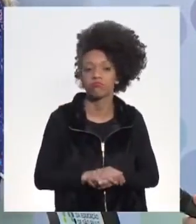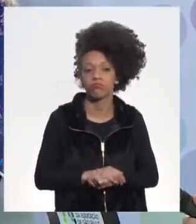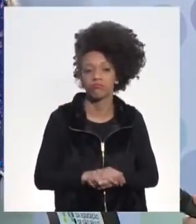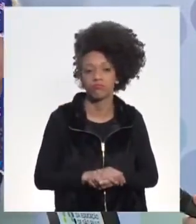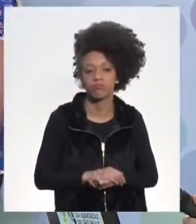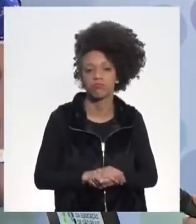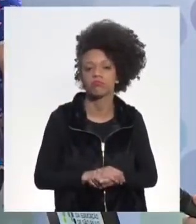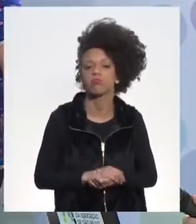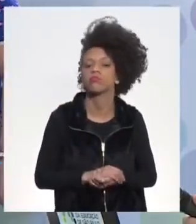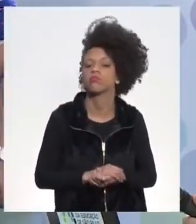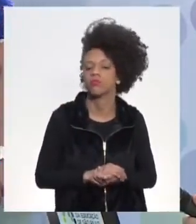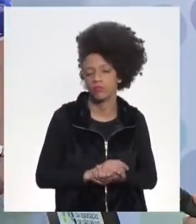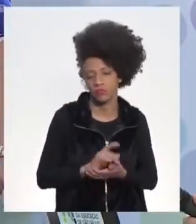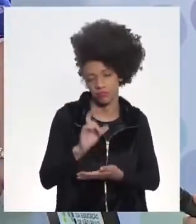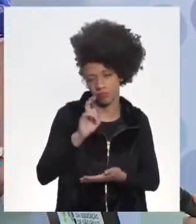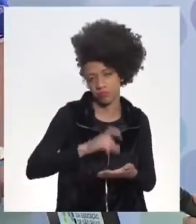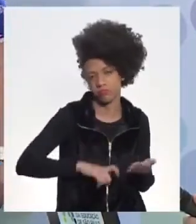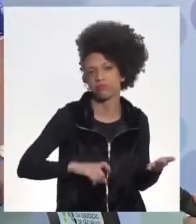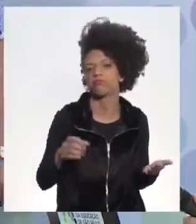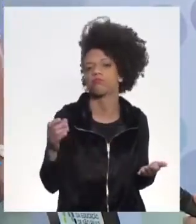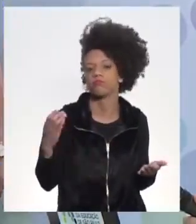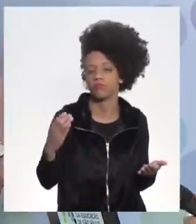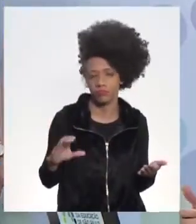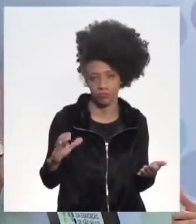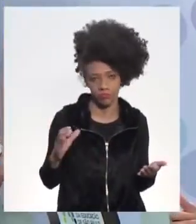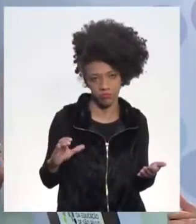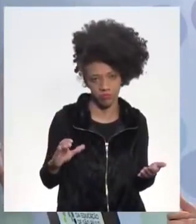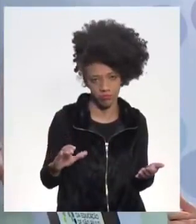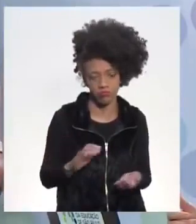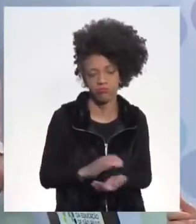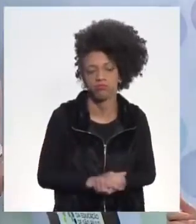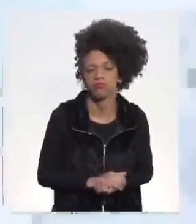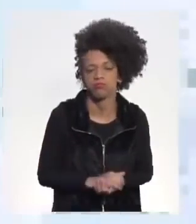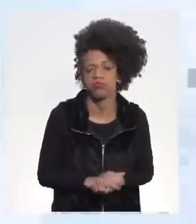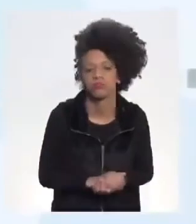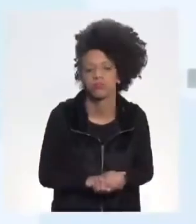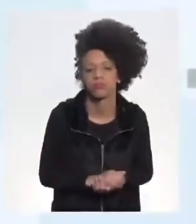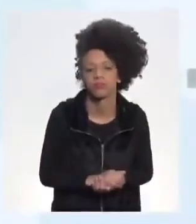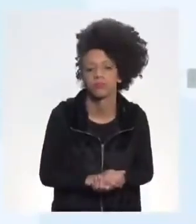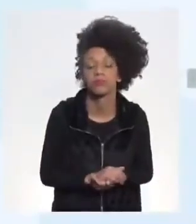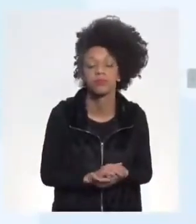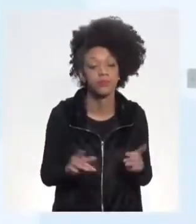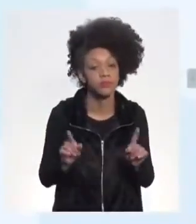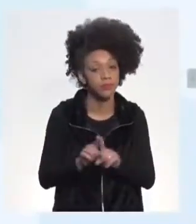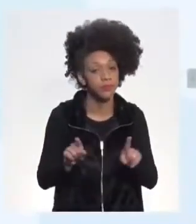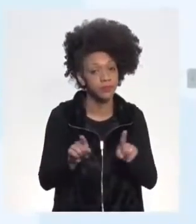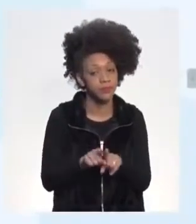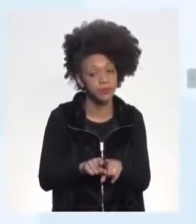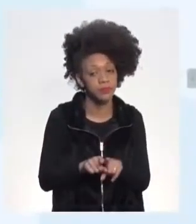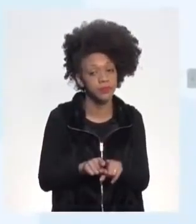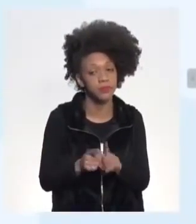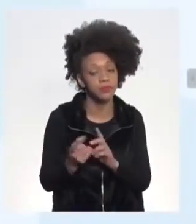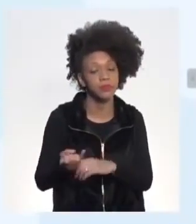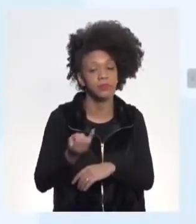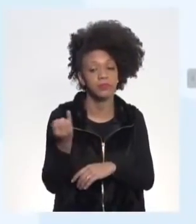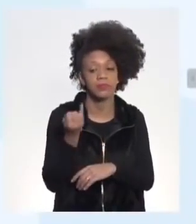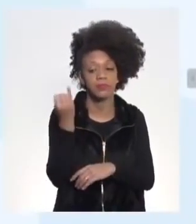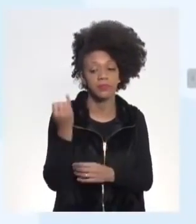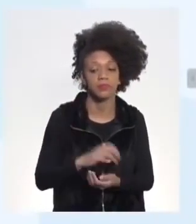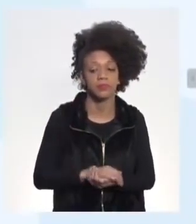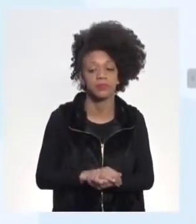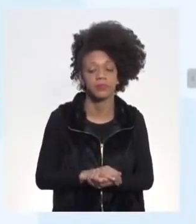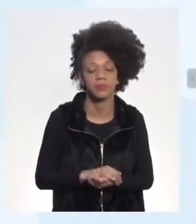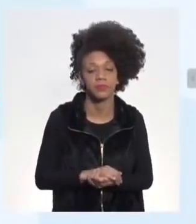eu parcelaria no cartão de crédito. Certo, Jonas? E tem também aquela questão muito importante, né? Além